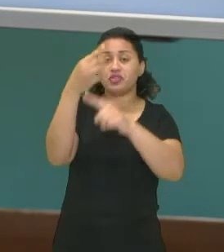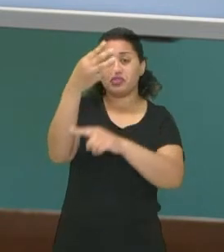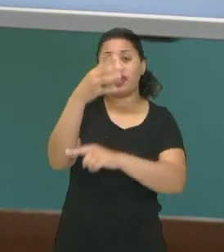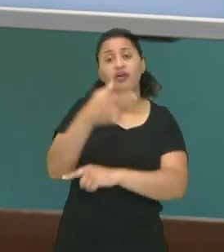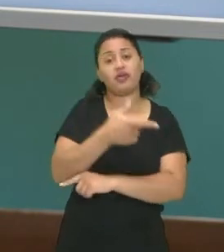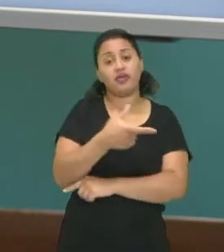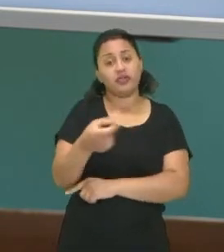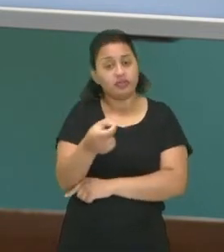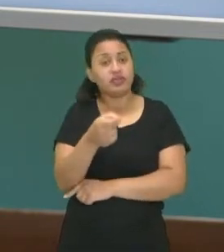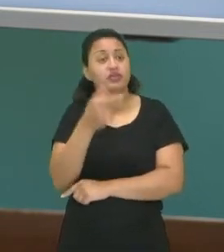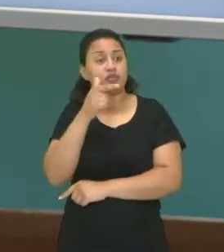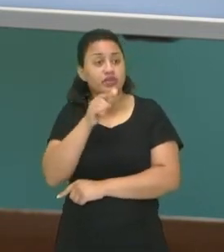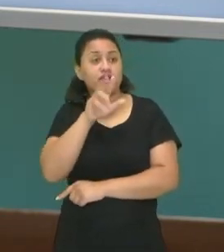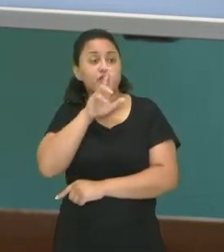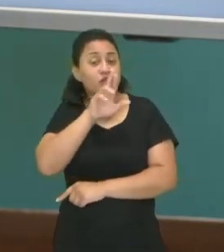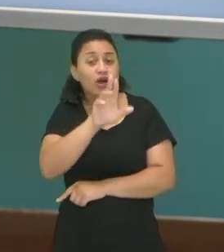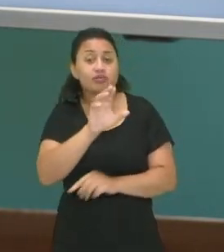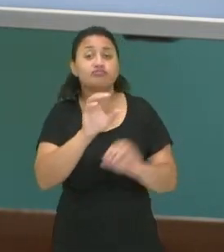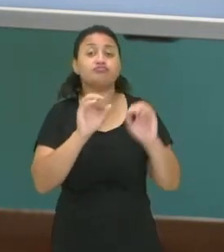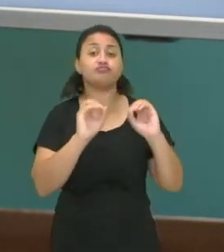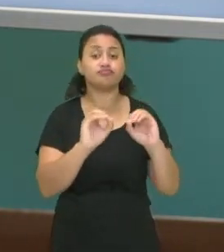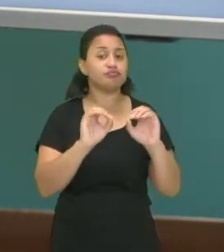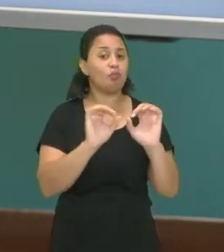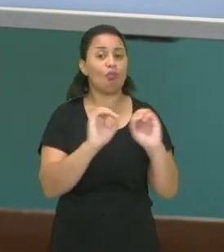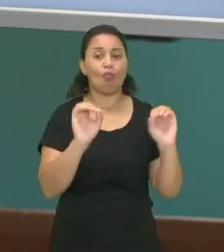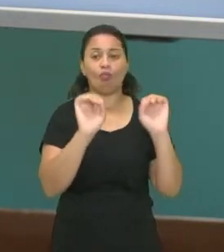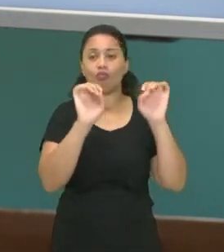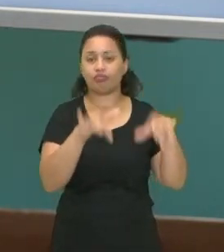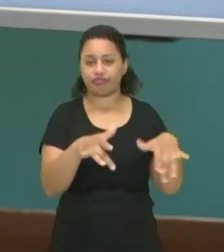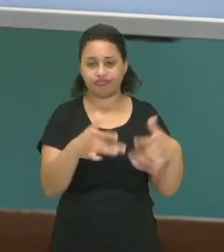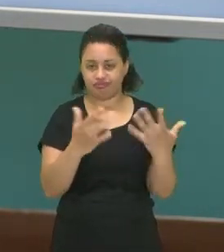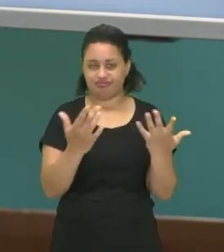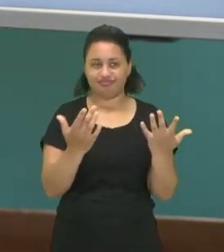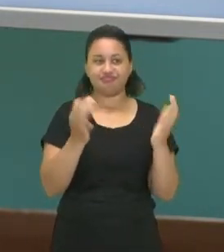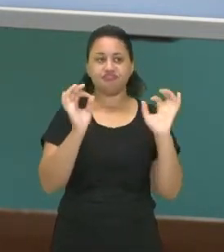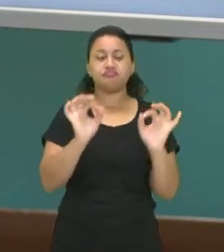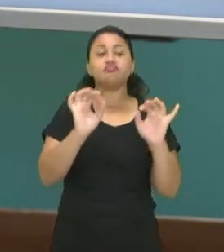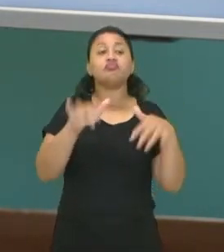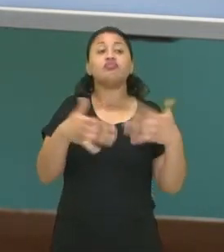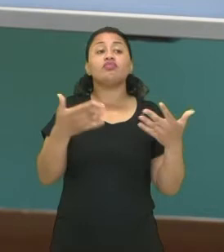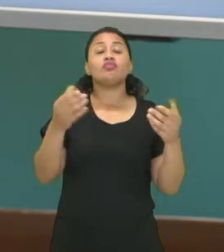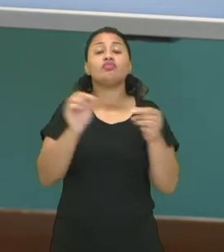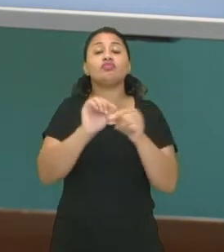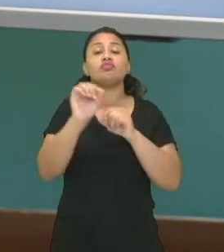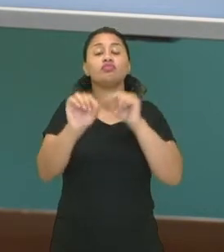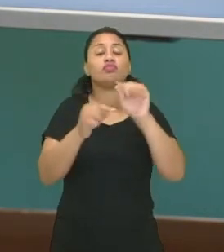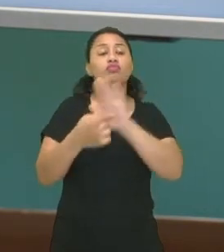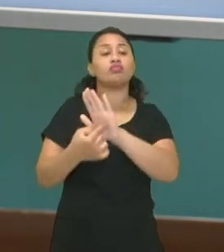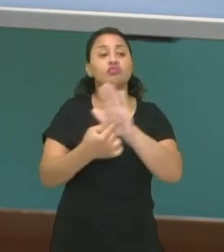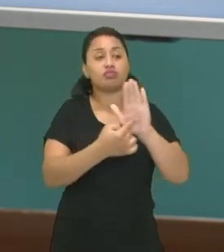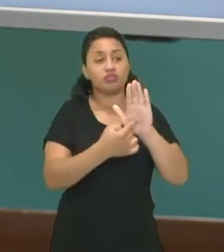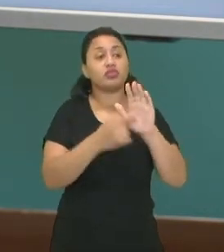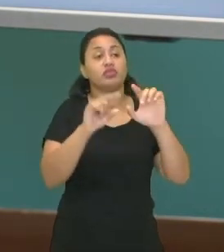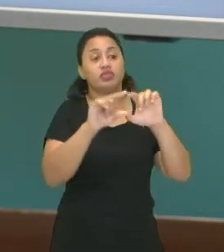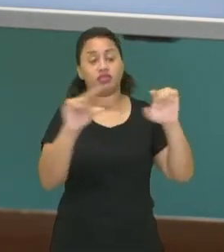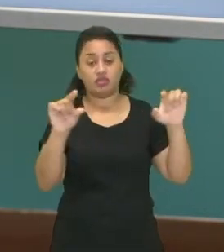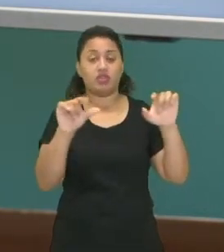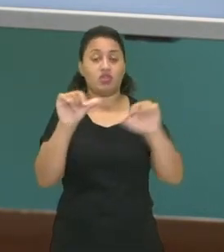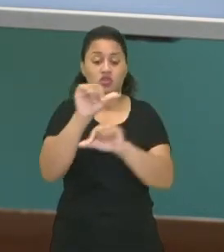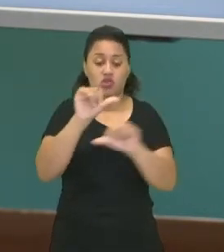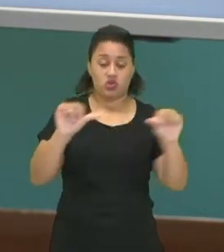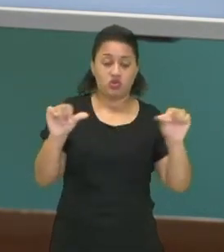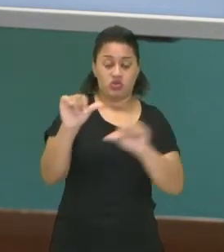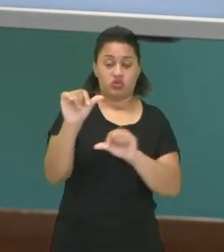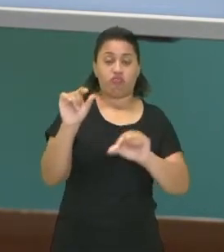dar 20 e vai sim agora deixar o resto zero. Tá? E o que que a gente faz aqui, né? Indicando essa operação, a gente troca ali,